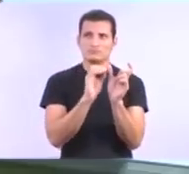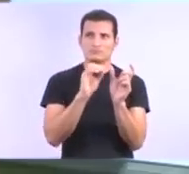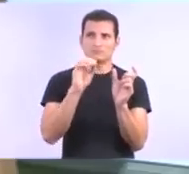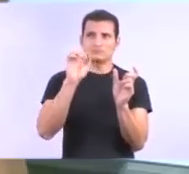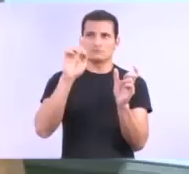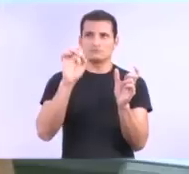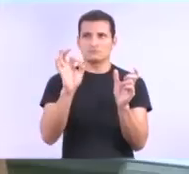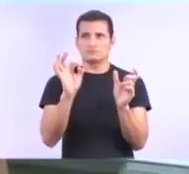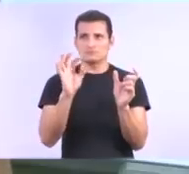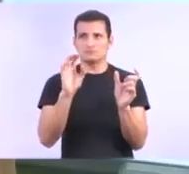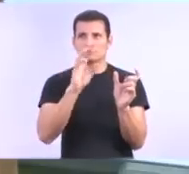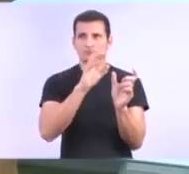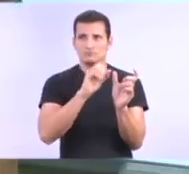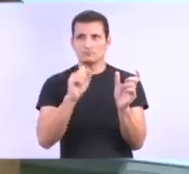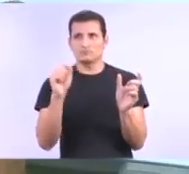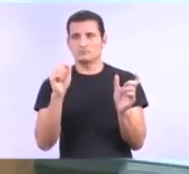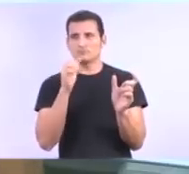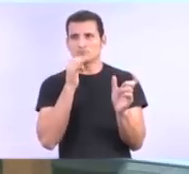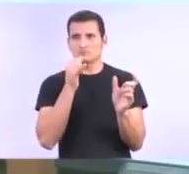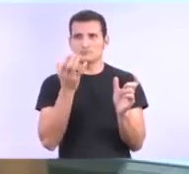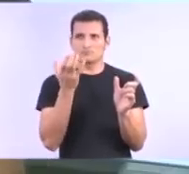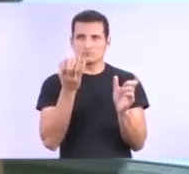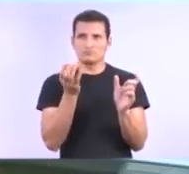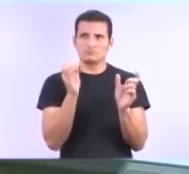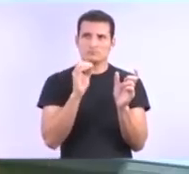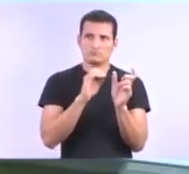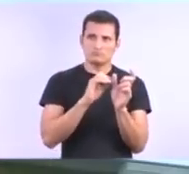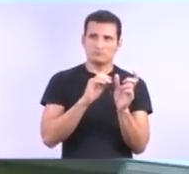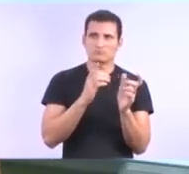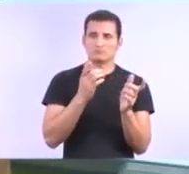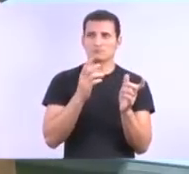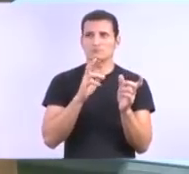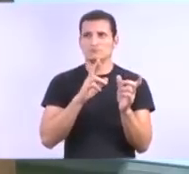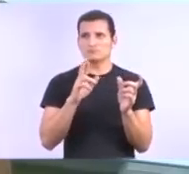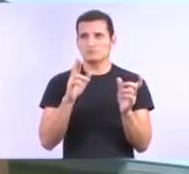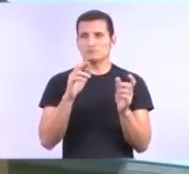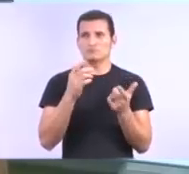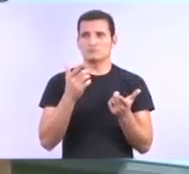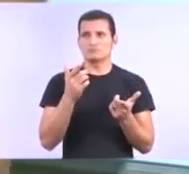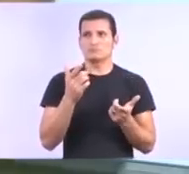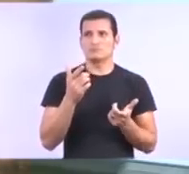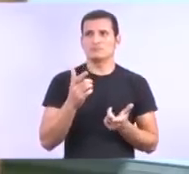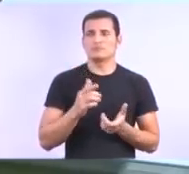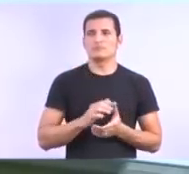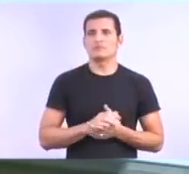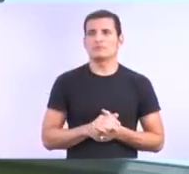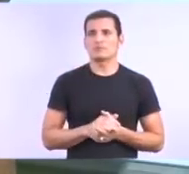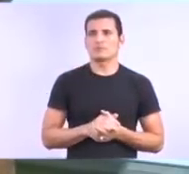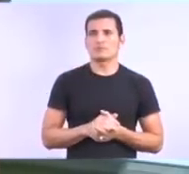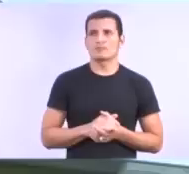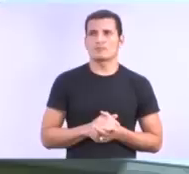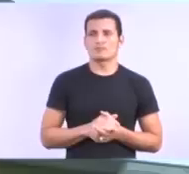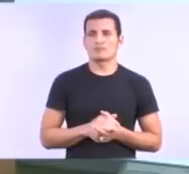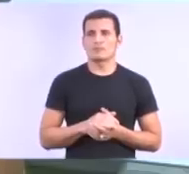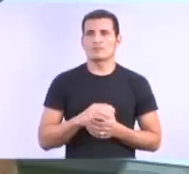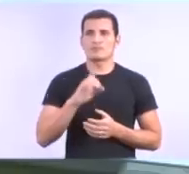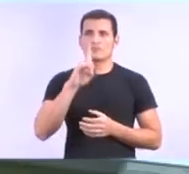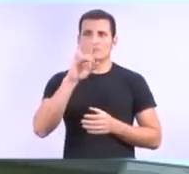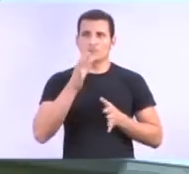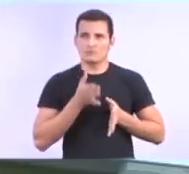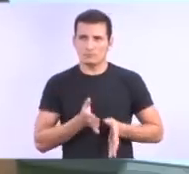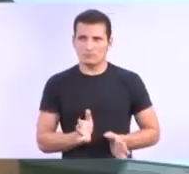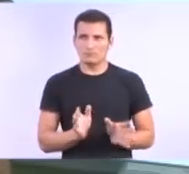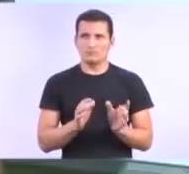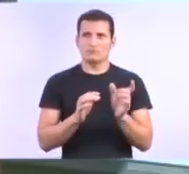buscar. Então, se eu quero colocar um valor no nome do cliente, um valor na data de nascimento do cliente, um